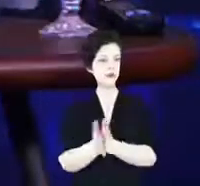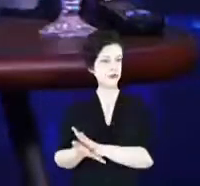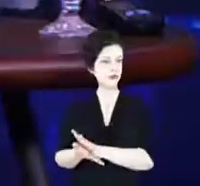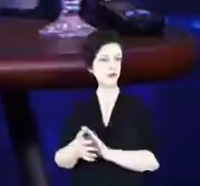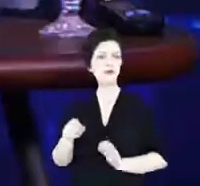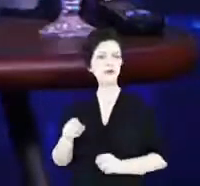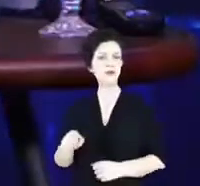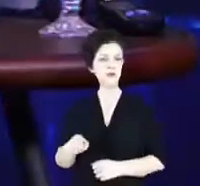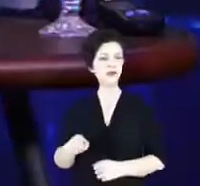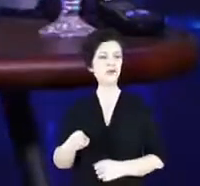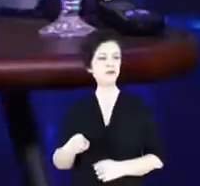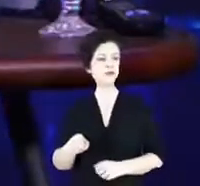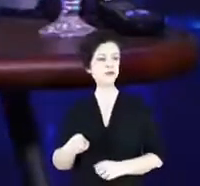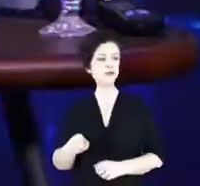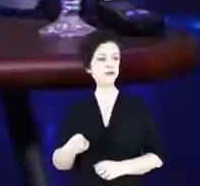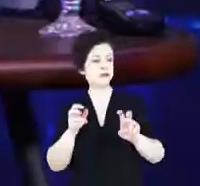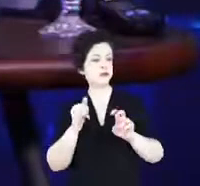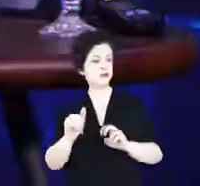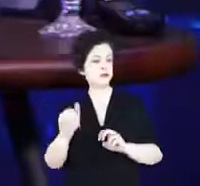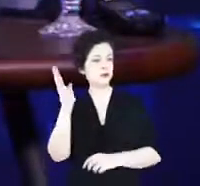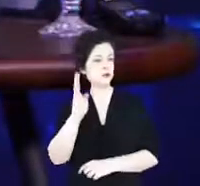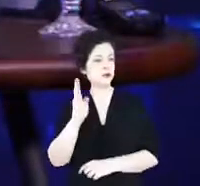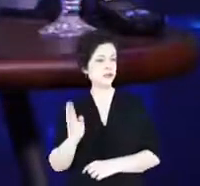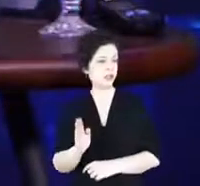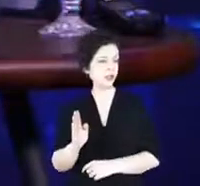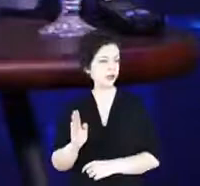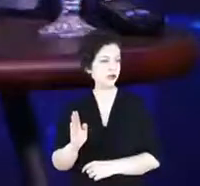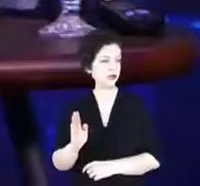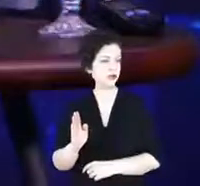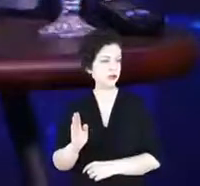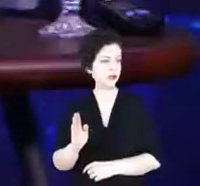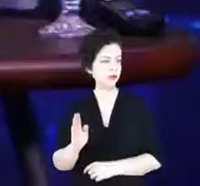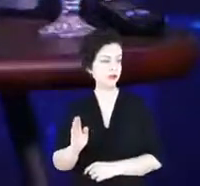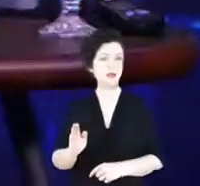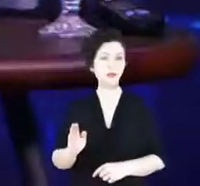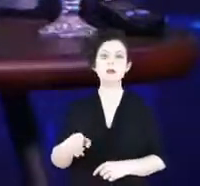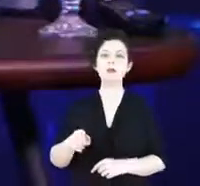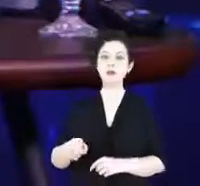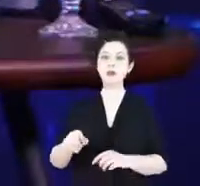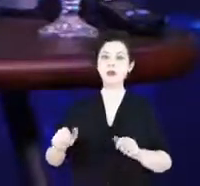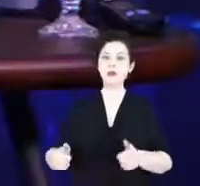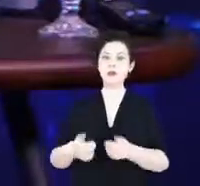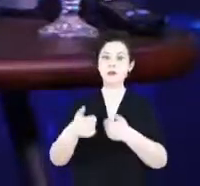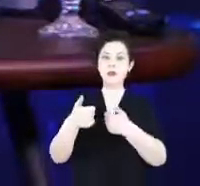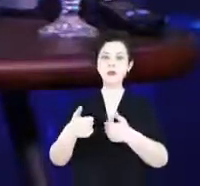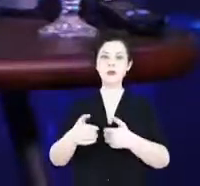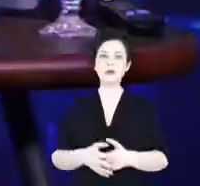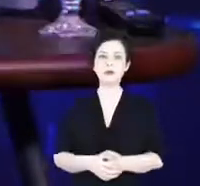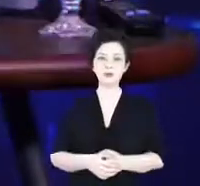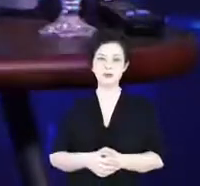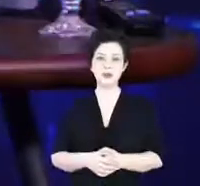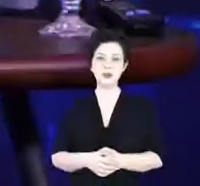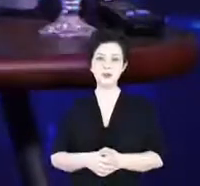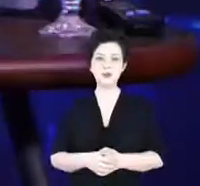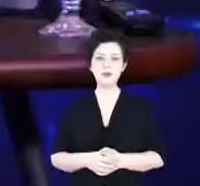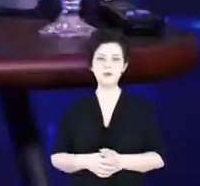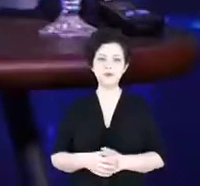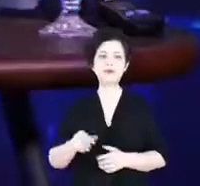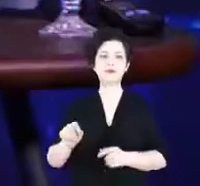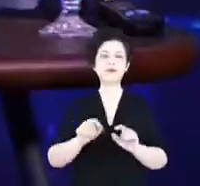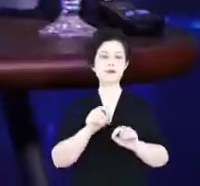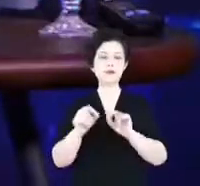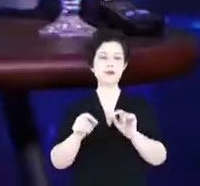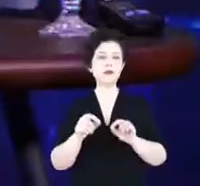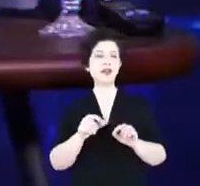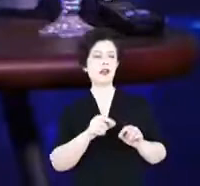quesito energia, o Brasil já parte de uma posição muito vantajosa pelo fato de ter a sua matriz elétrica